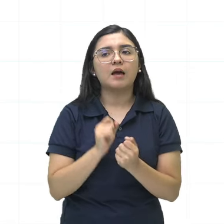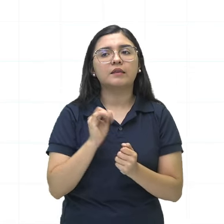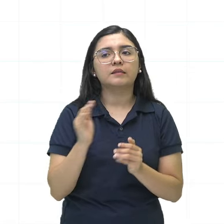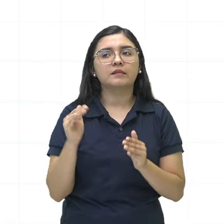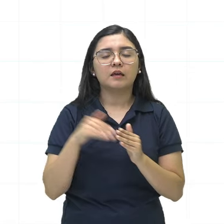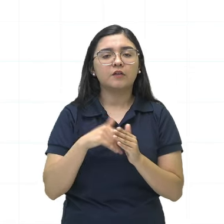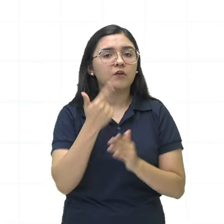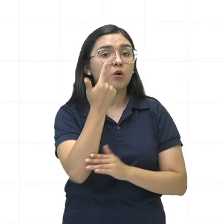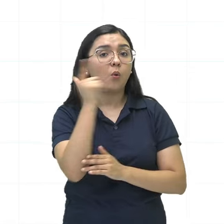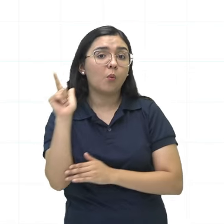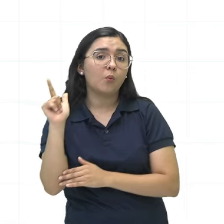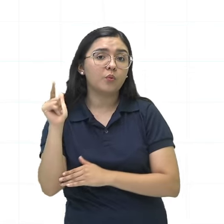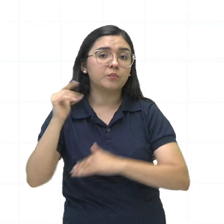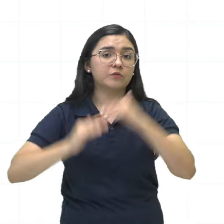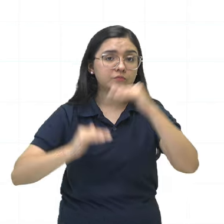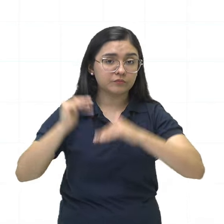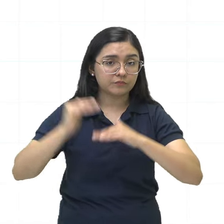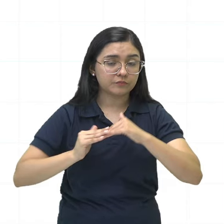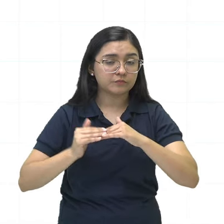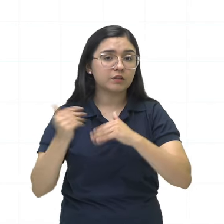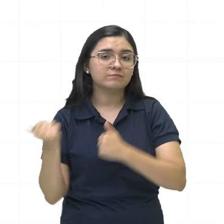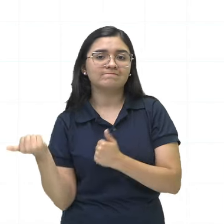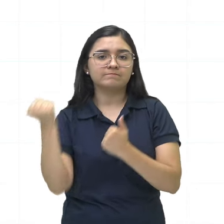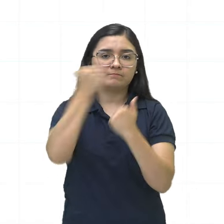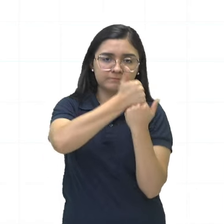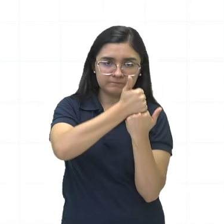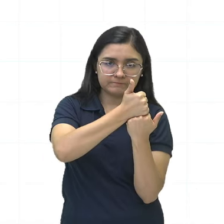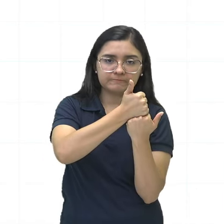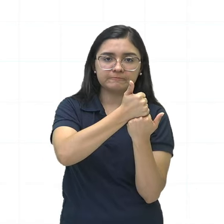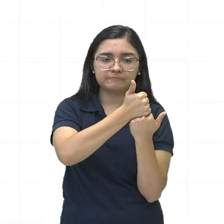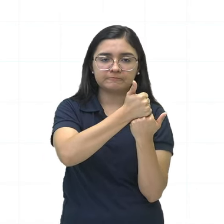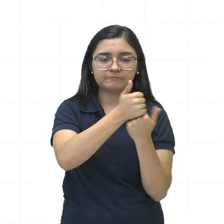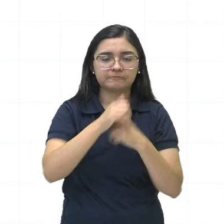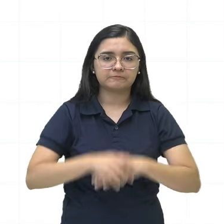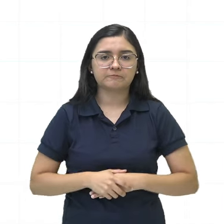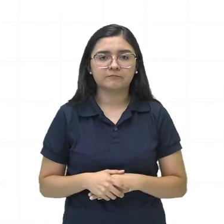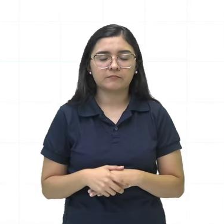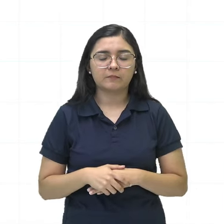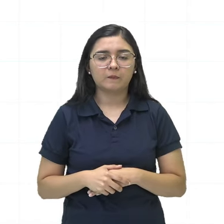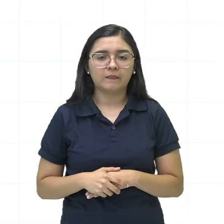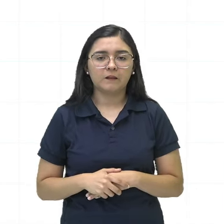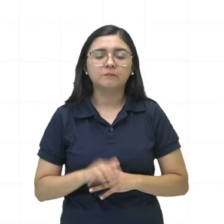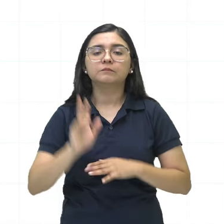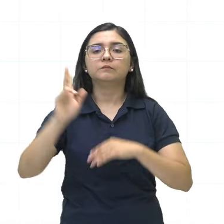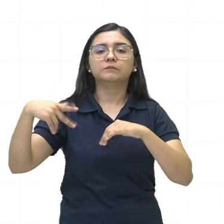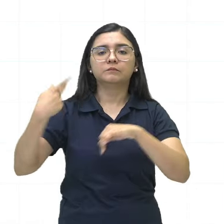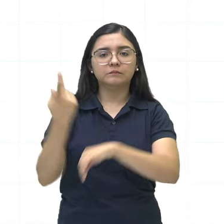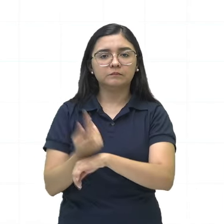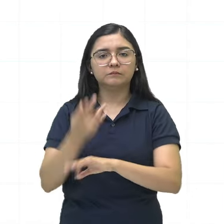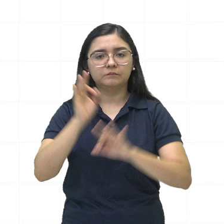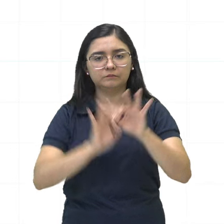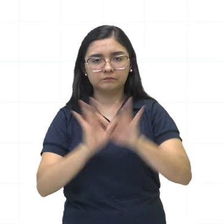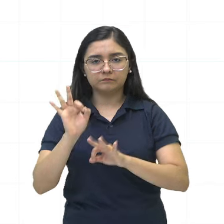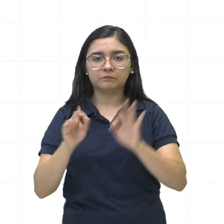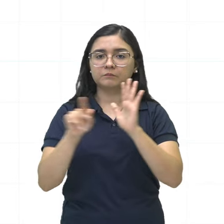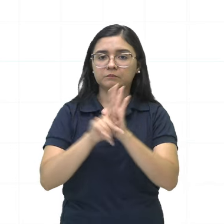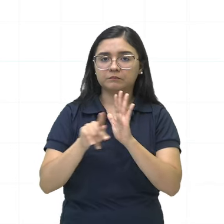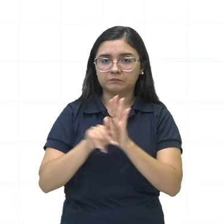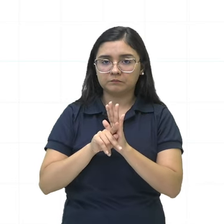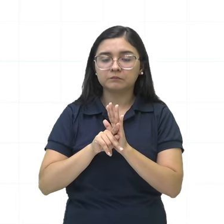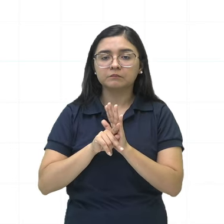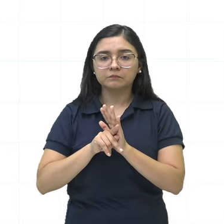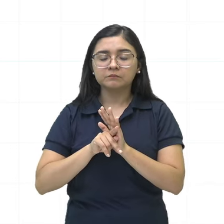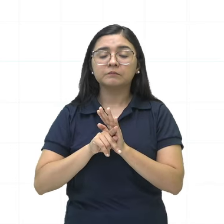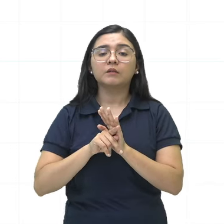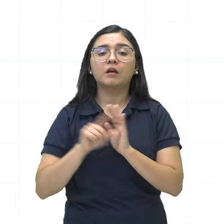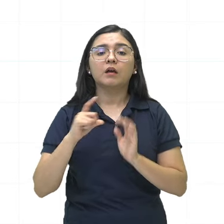outro cientista e consiga invalidar essa hipótese. Depois da formulação da hipótese, vai